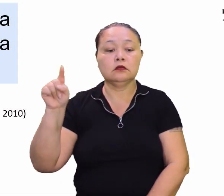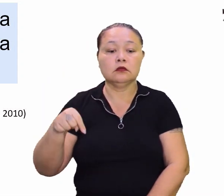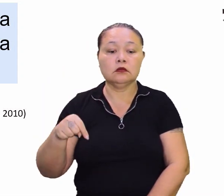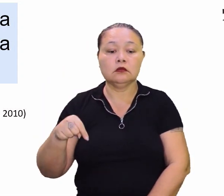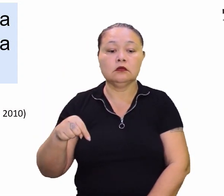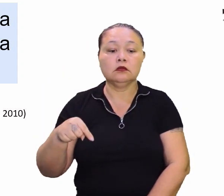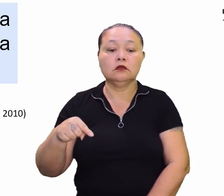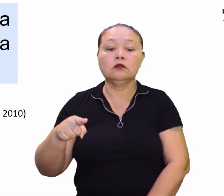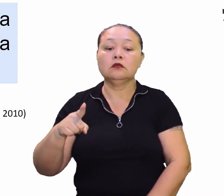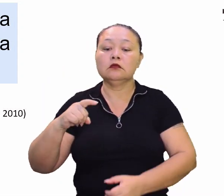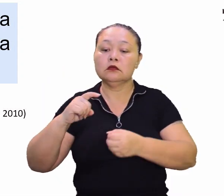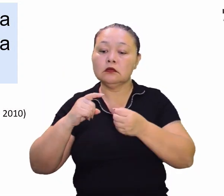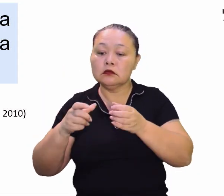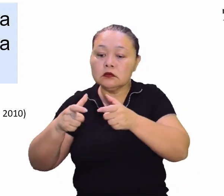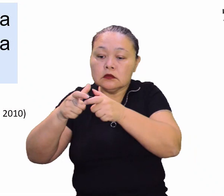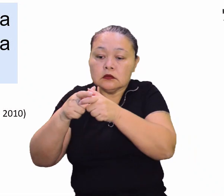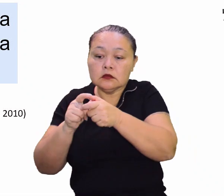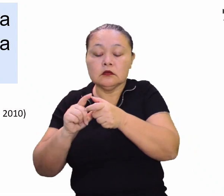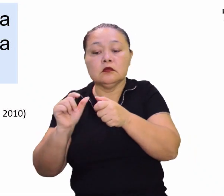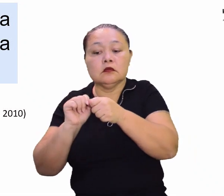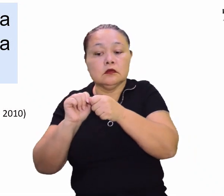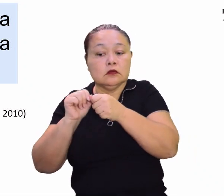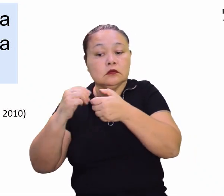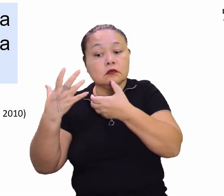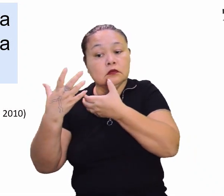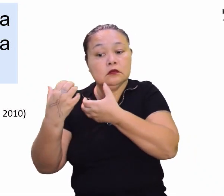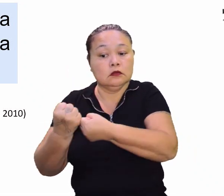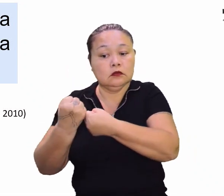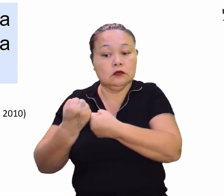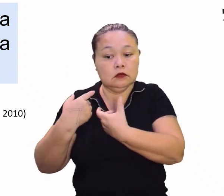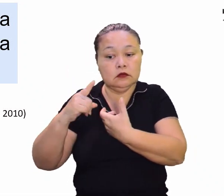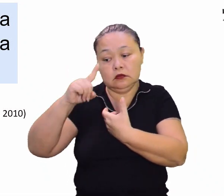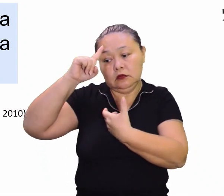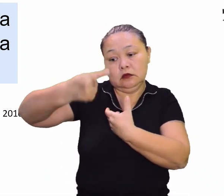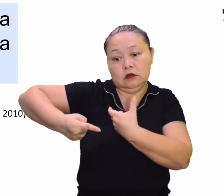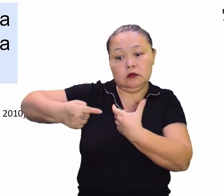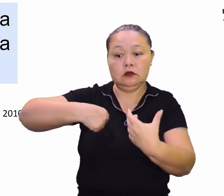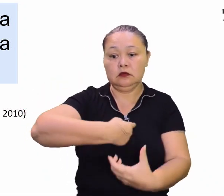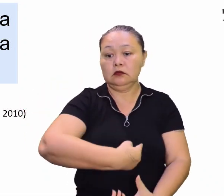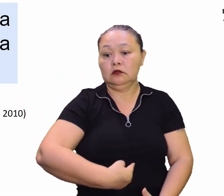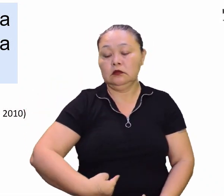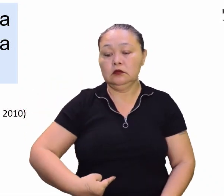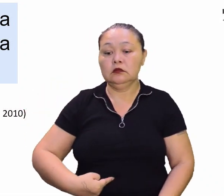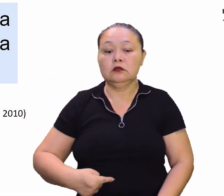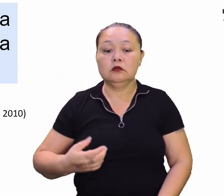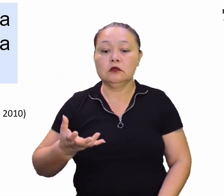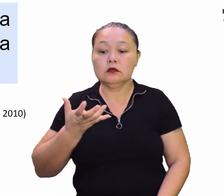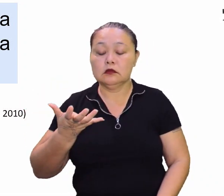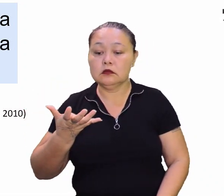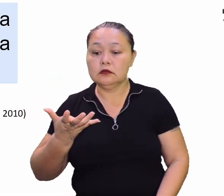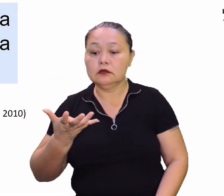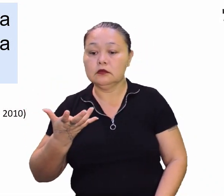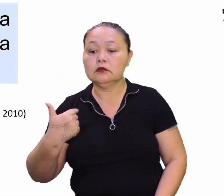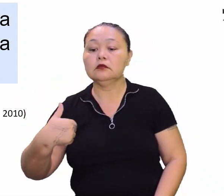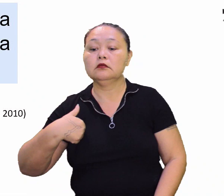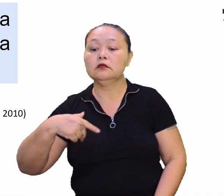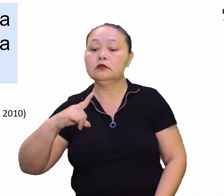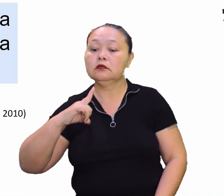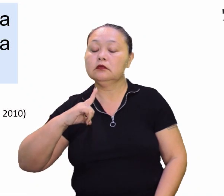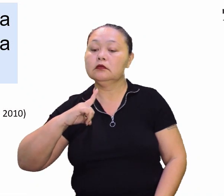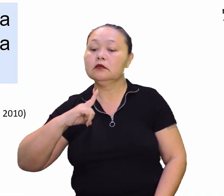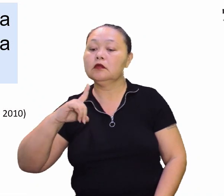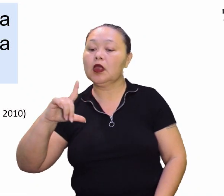China uma província rebelde, ok? Ou seja, ela quer ter o status